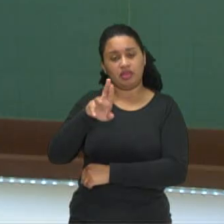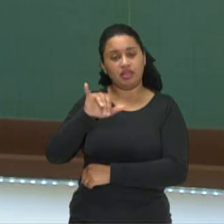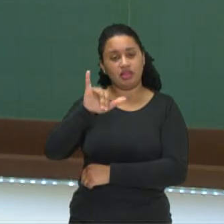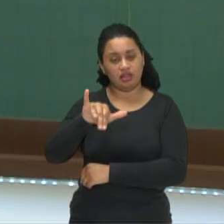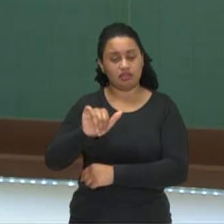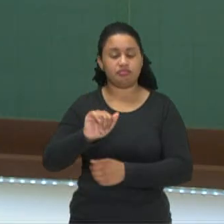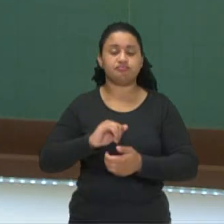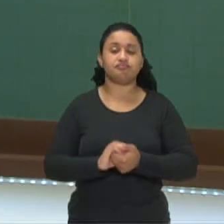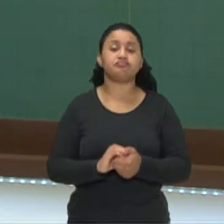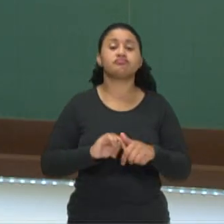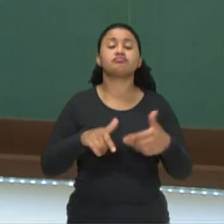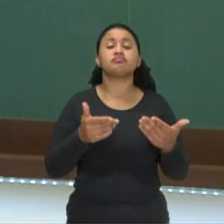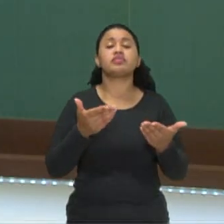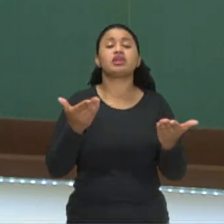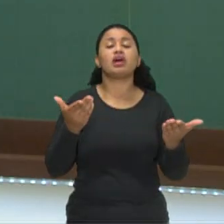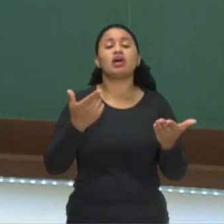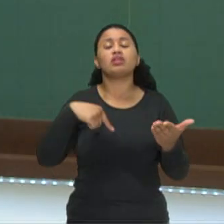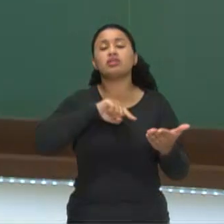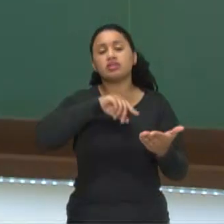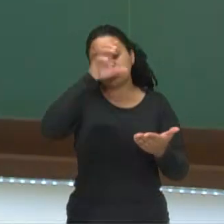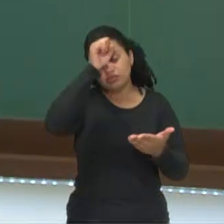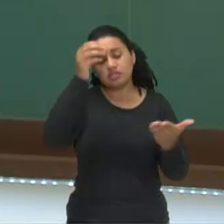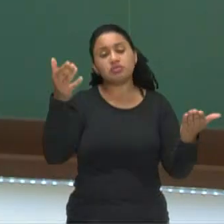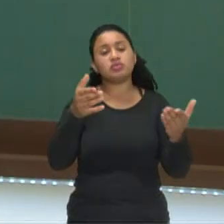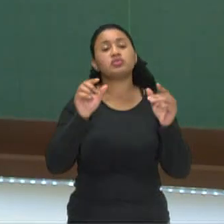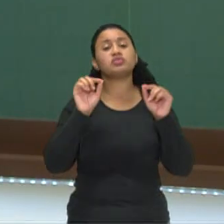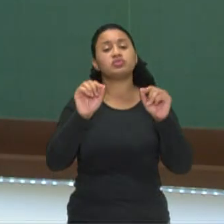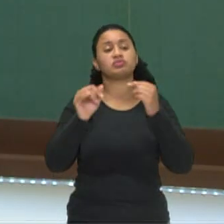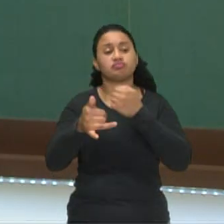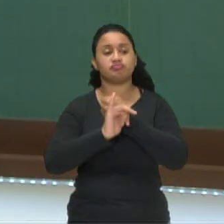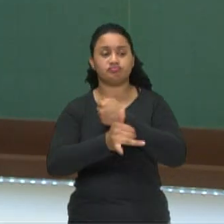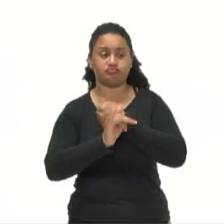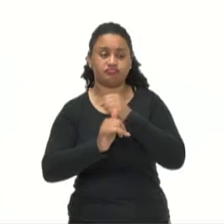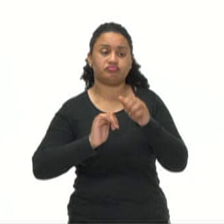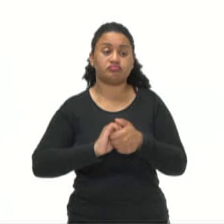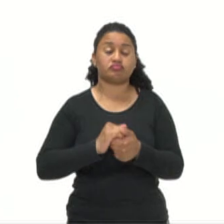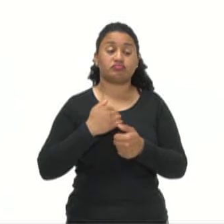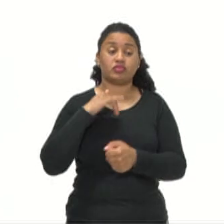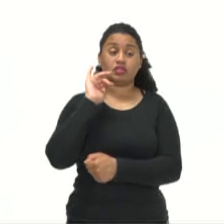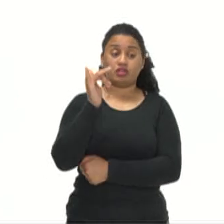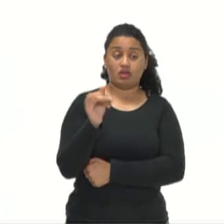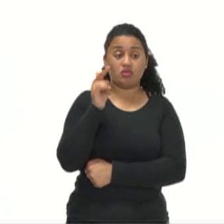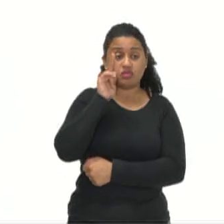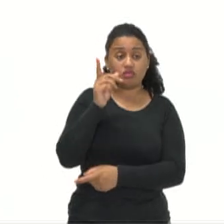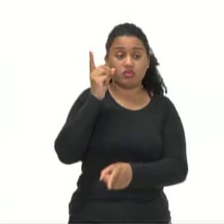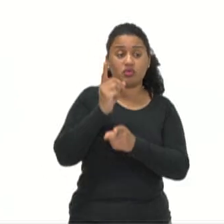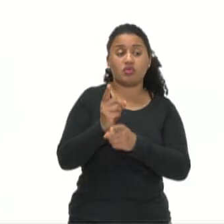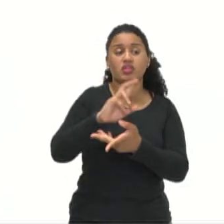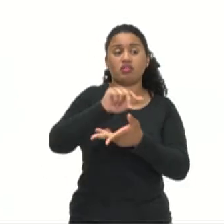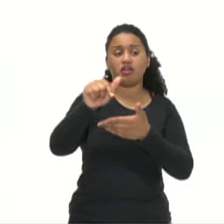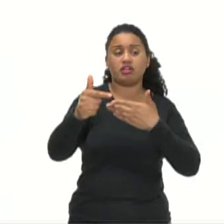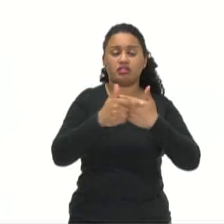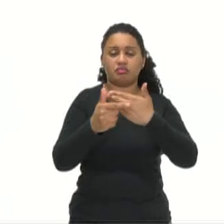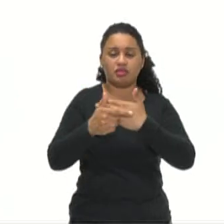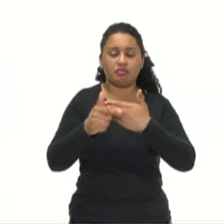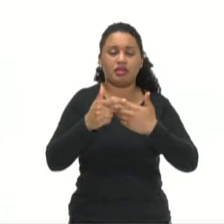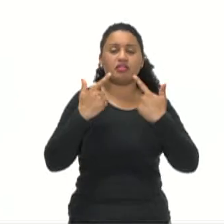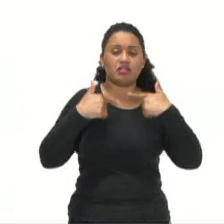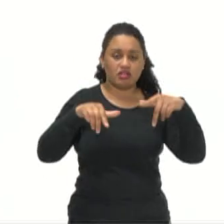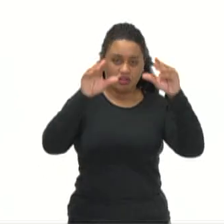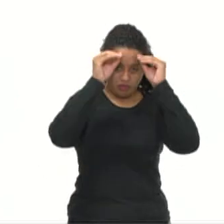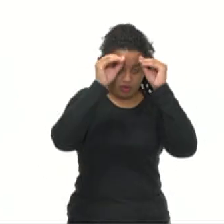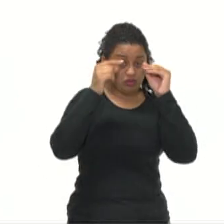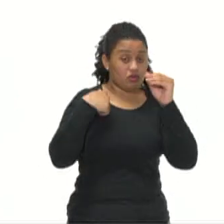Então, e o que aprendemos hoje através dessa crônica? Em uma narrativa, podemos encontrar diferentes funções de linguagem, como